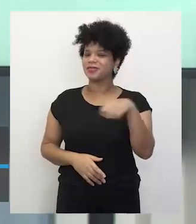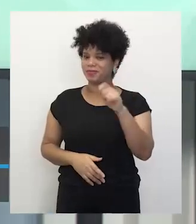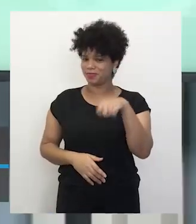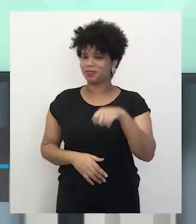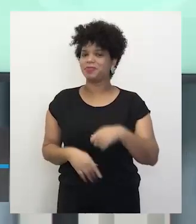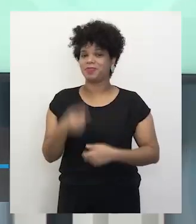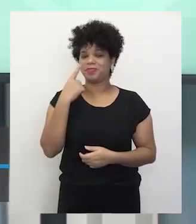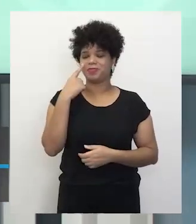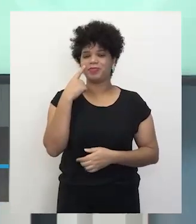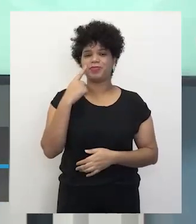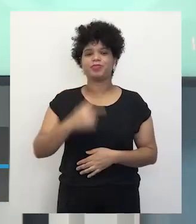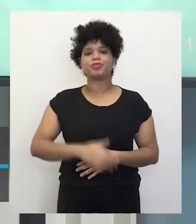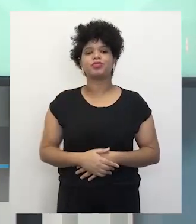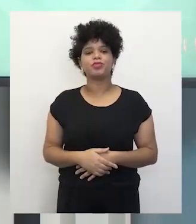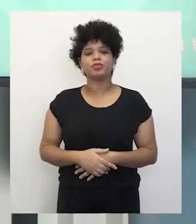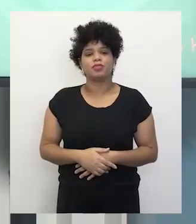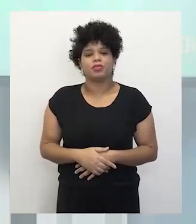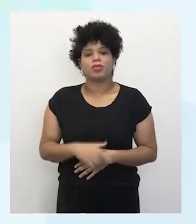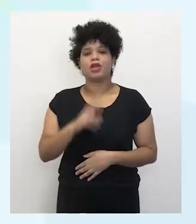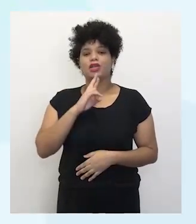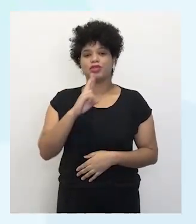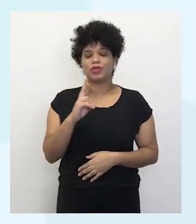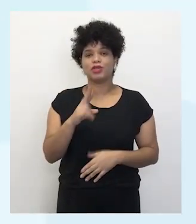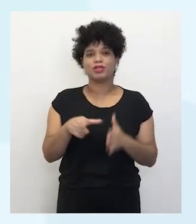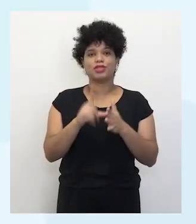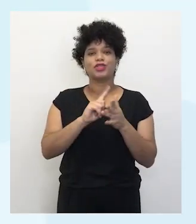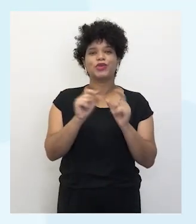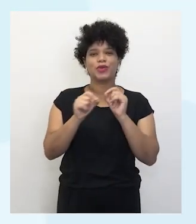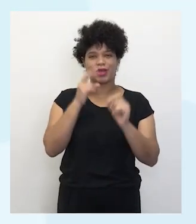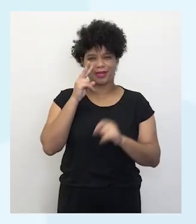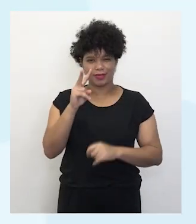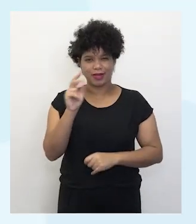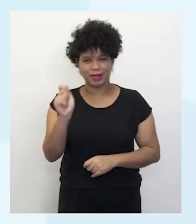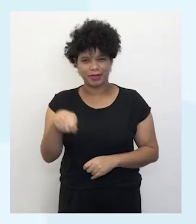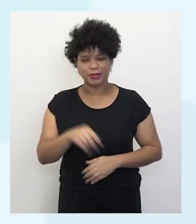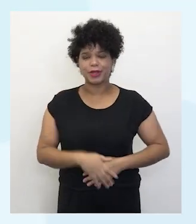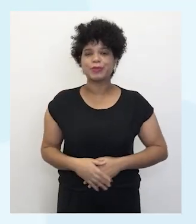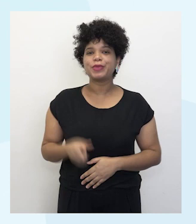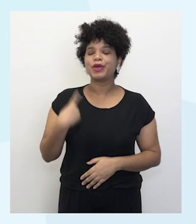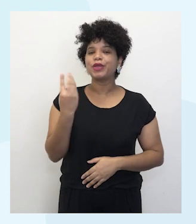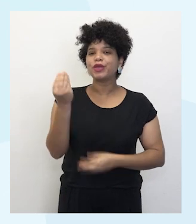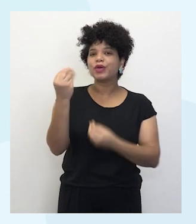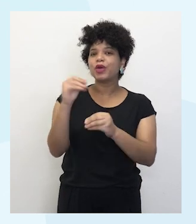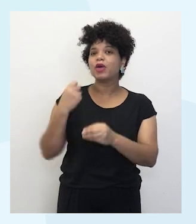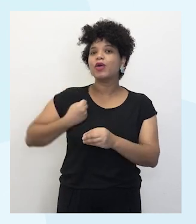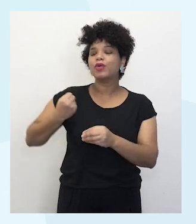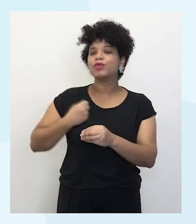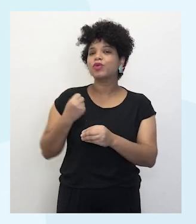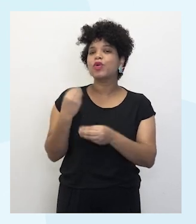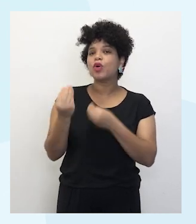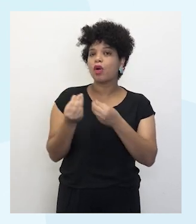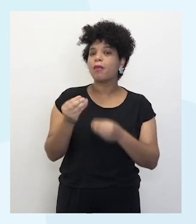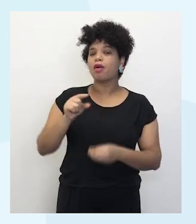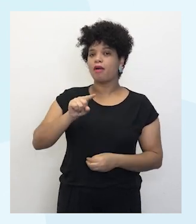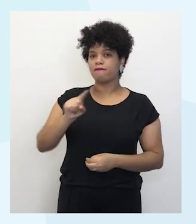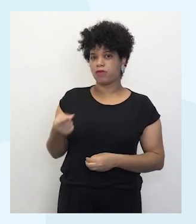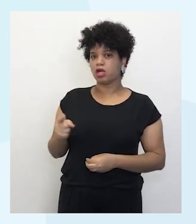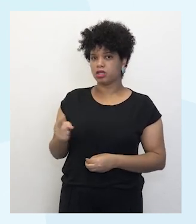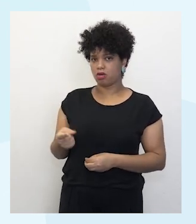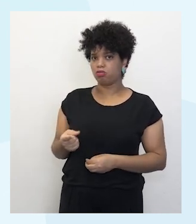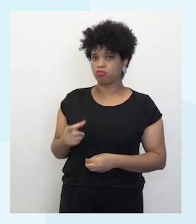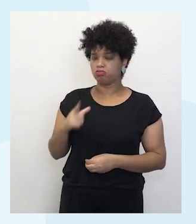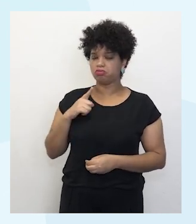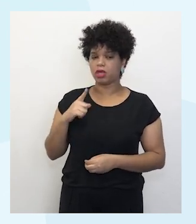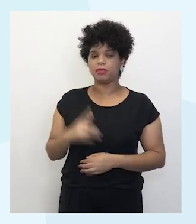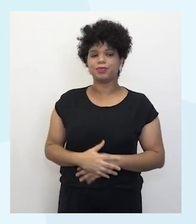gente observou os resultados anteriores, dá uma olhadinha aqui, ó. Então, a gente coloca esse número na forma de fração, certo? Olha lá.